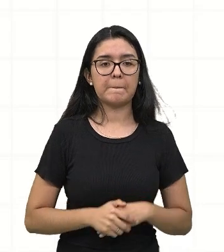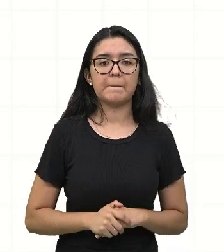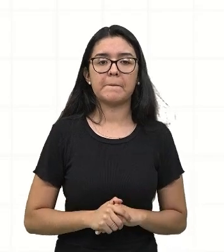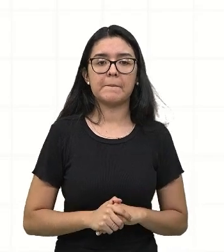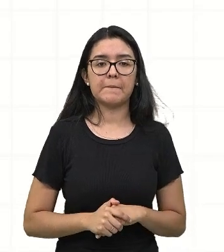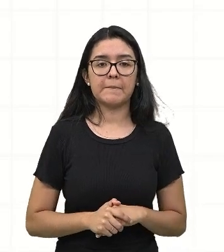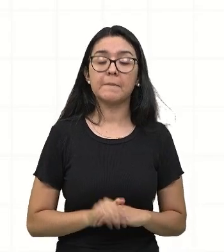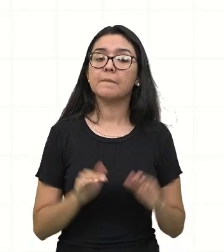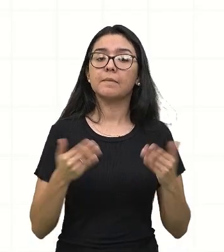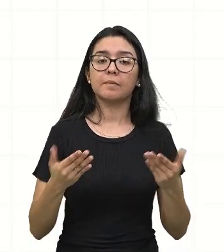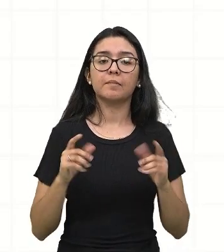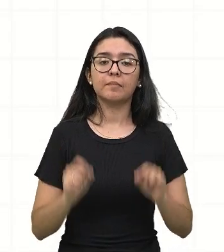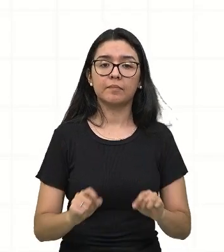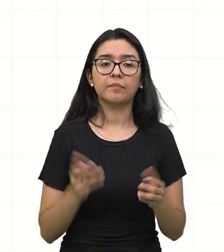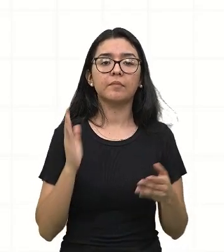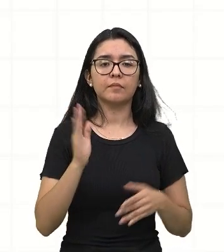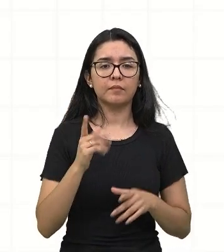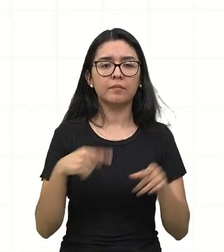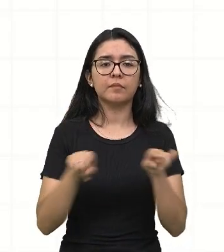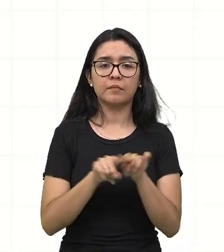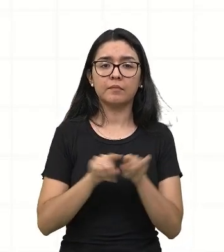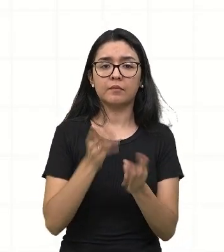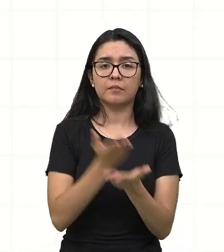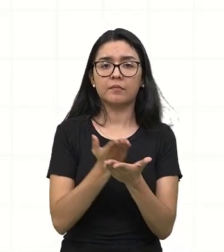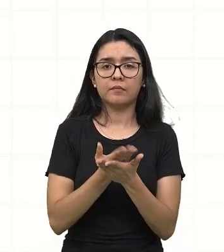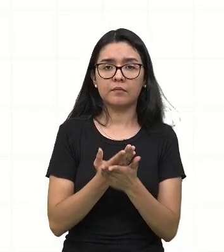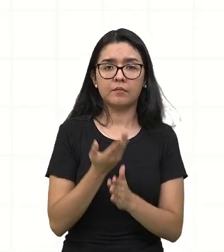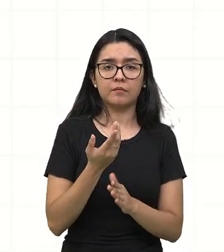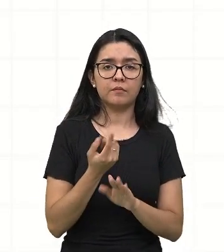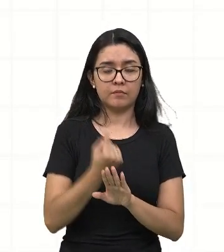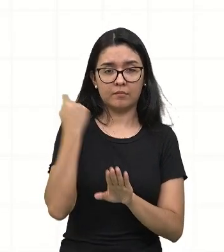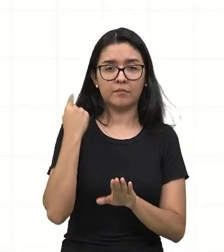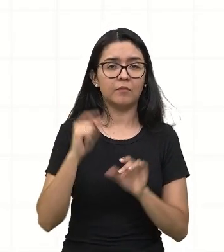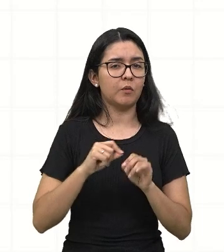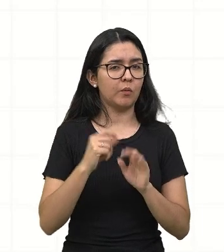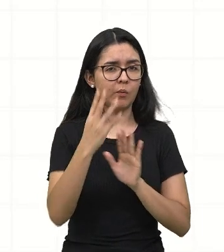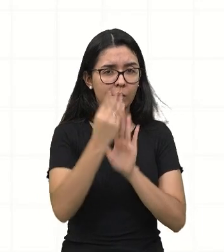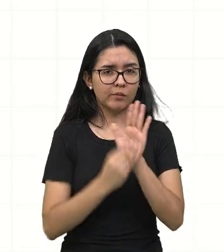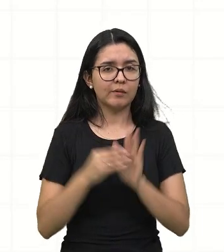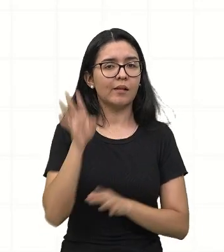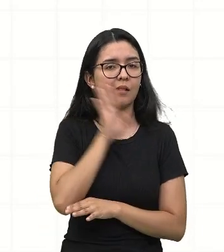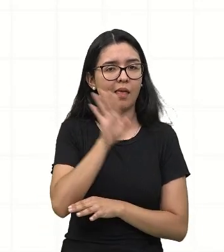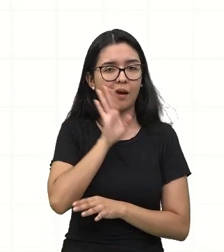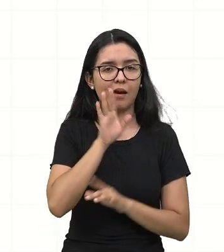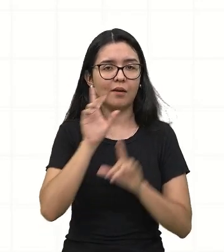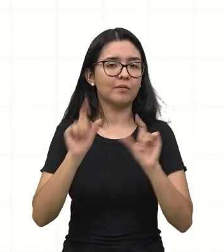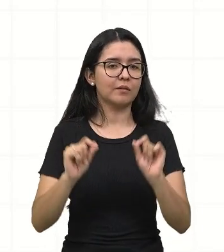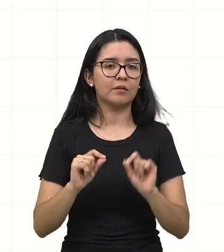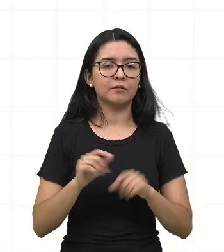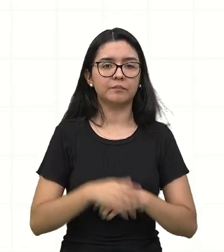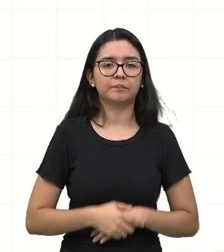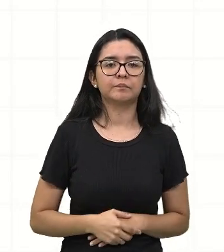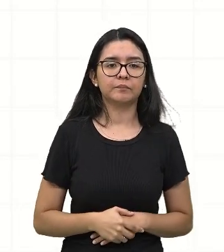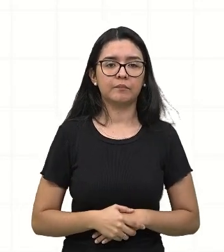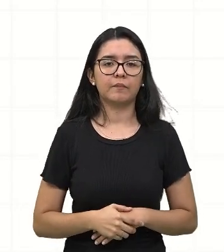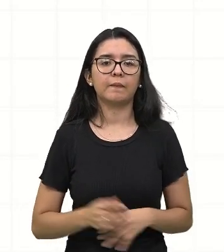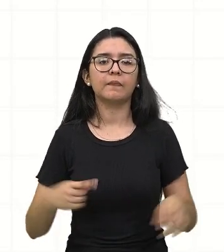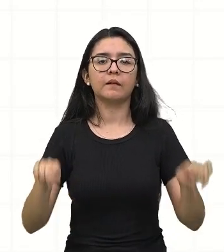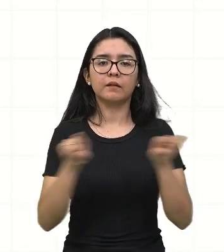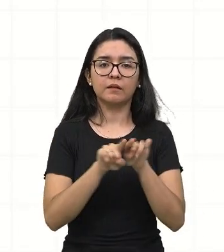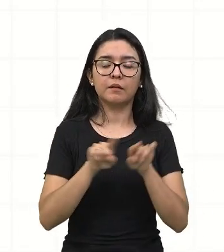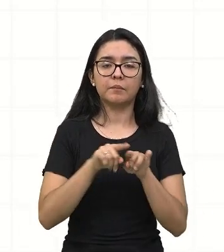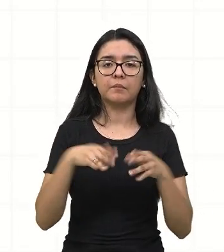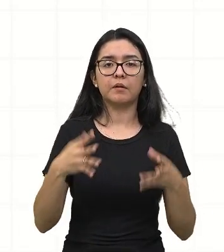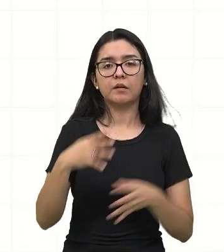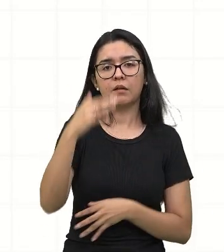Beleza. Dito isto, nós também abordamos na nossa aula um conteúdo que foi muito bacana, que foi o conteúdo de noções